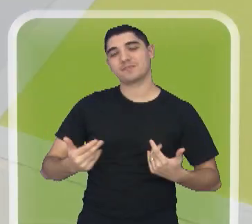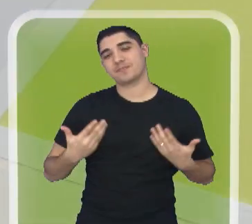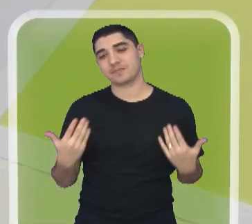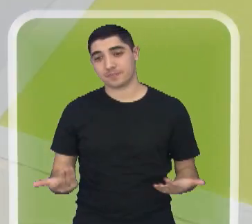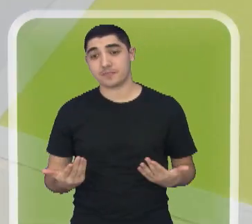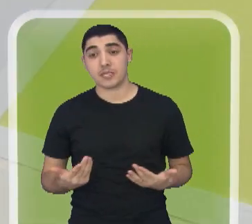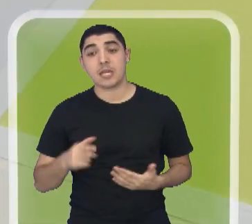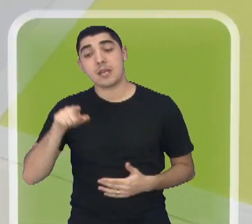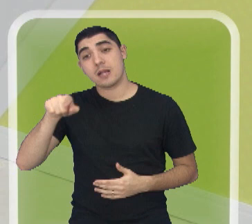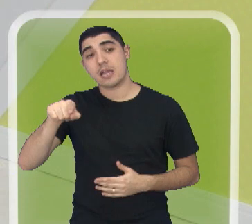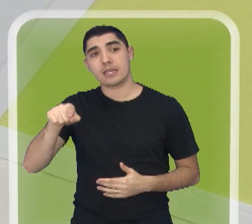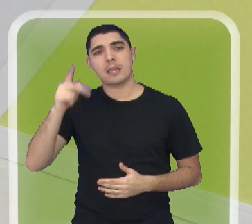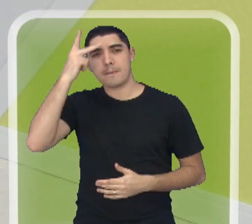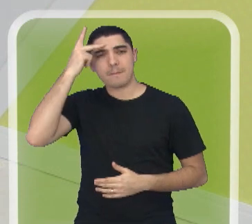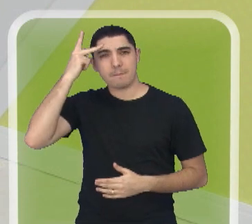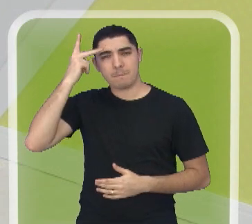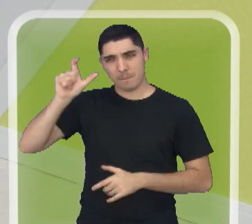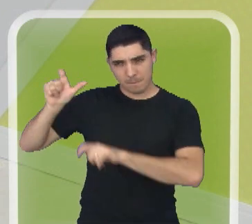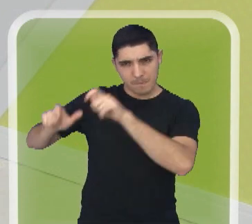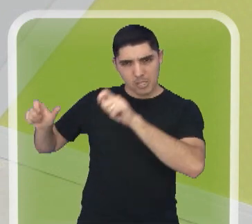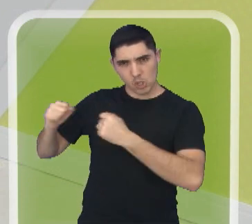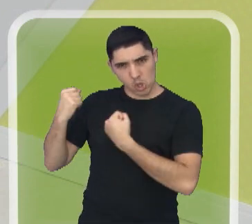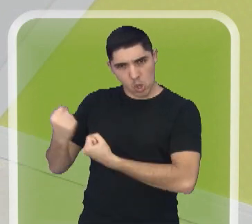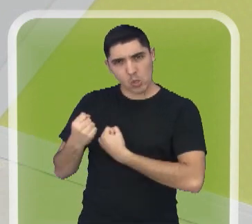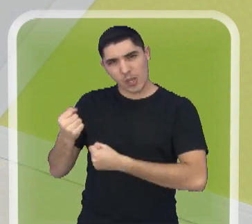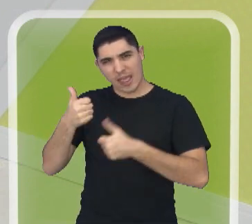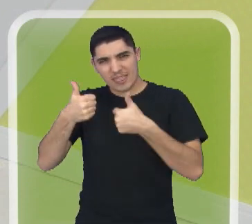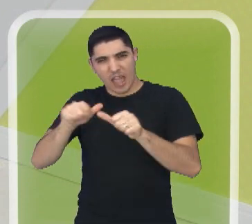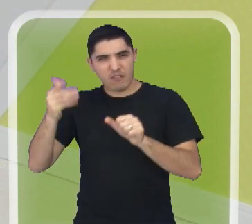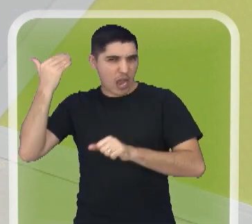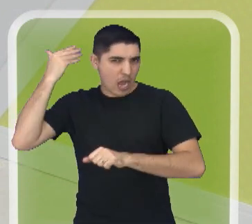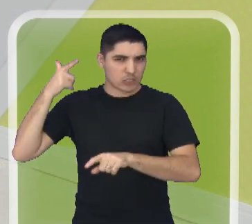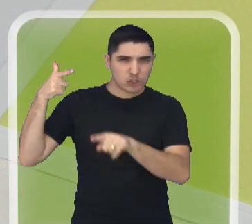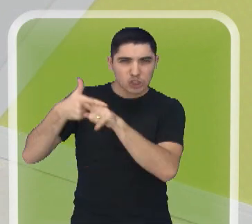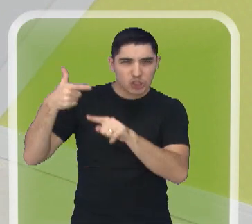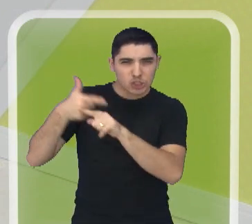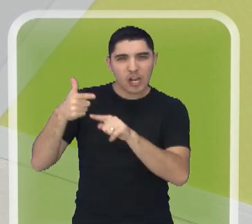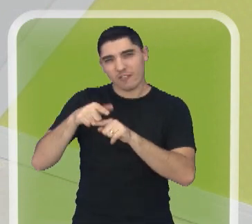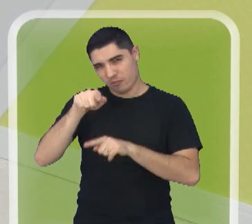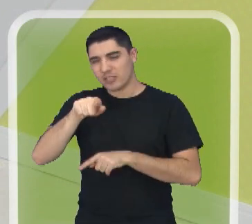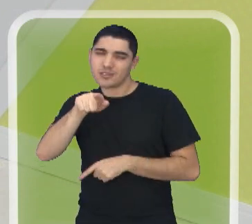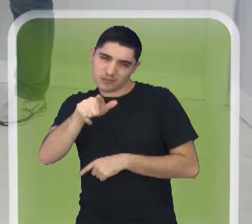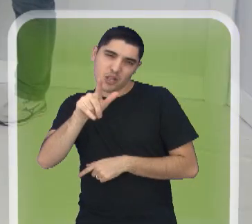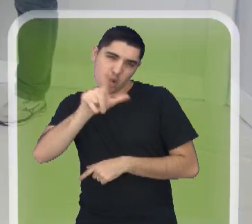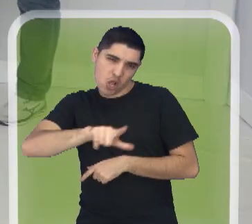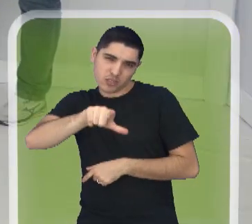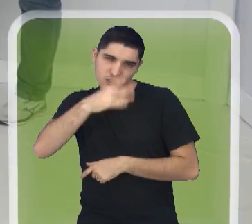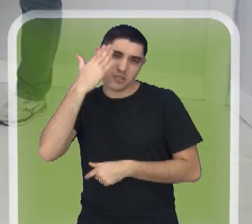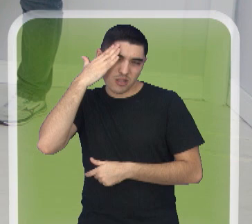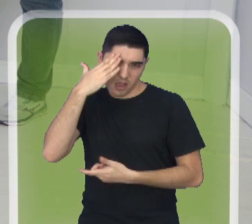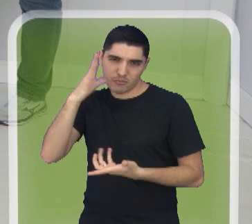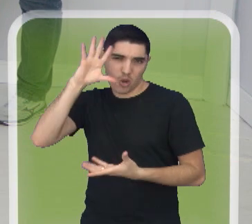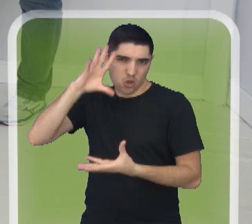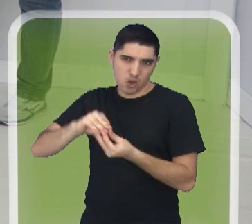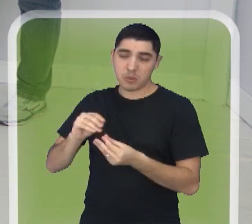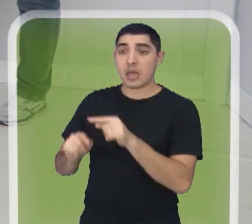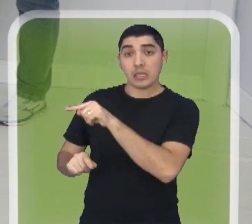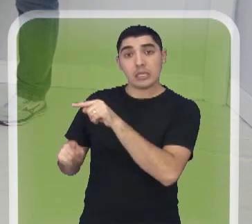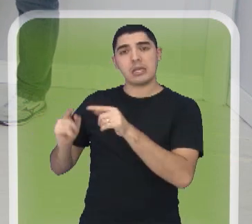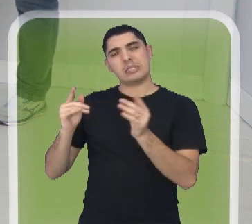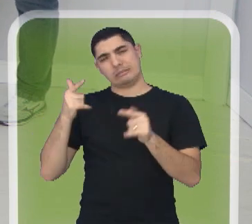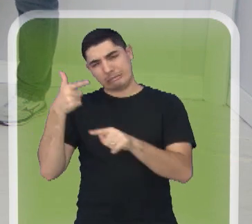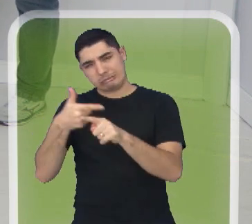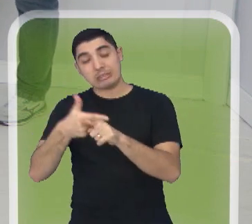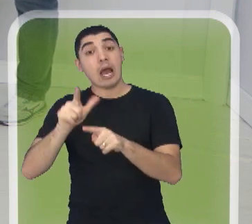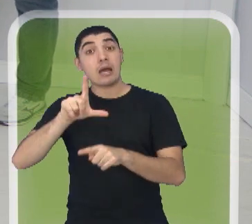aquela torcida que te xingou, e eu acredito que você entenda esse xingamento, entre aspas, e depois foi lá também te aplaudir